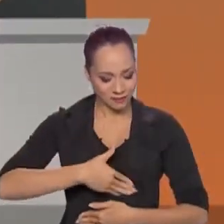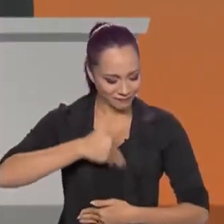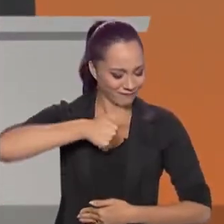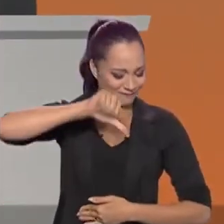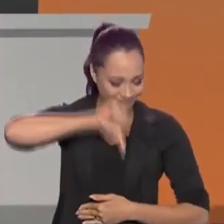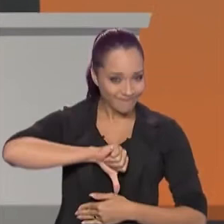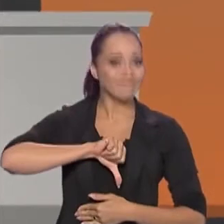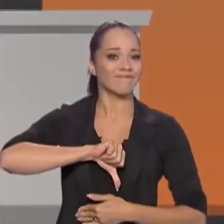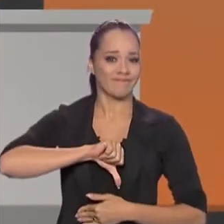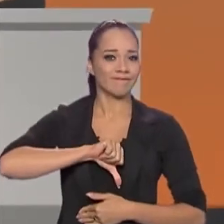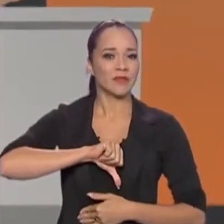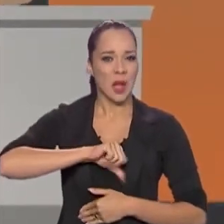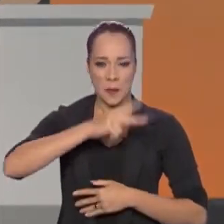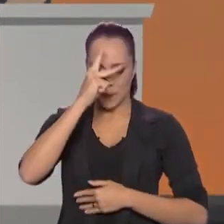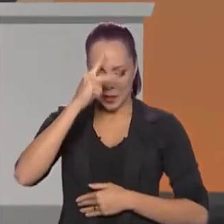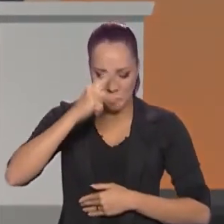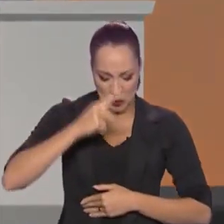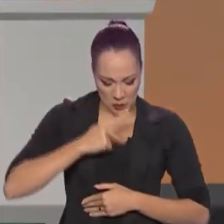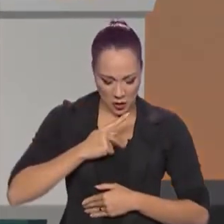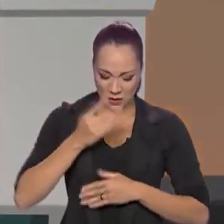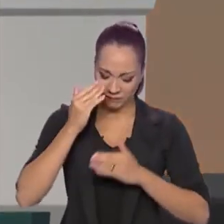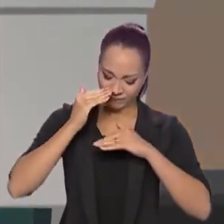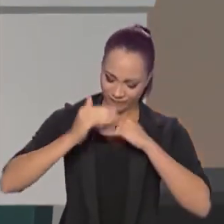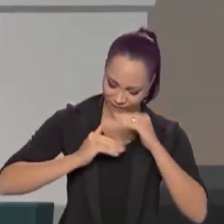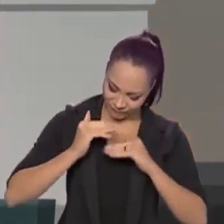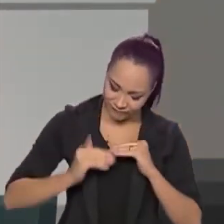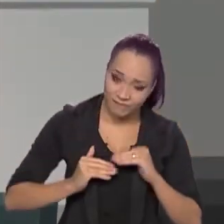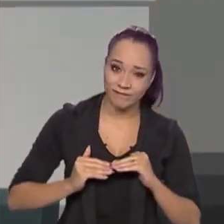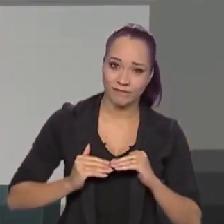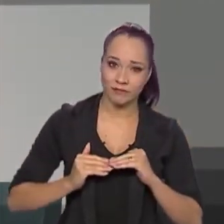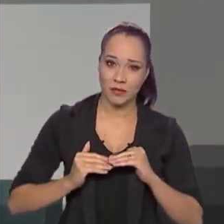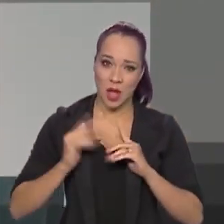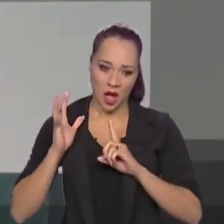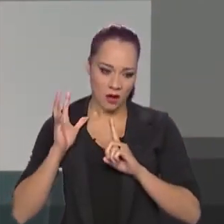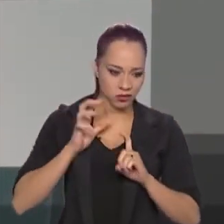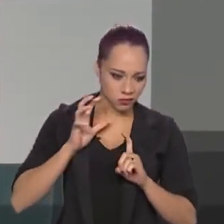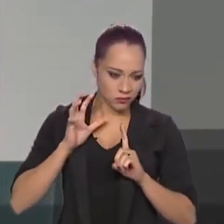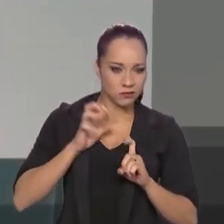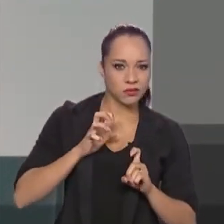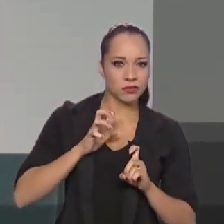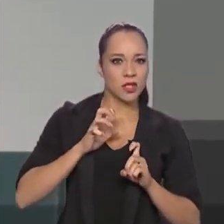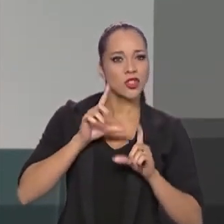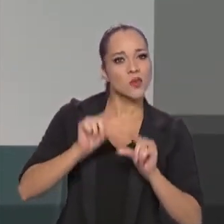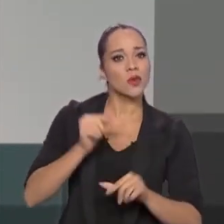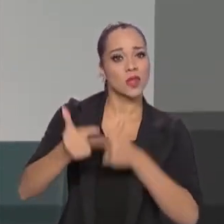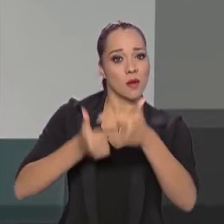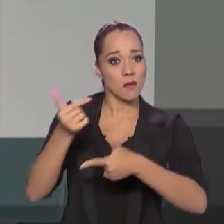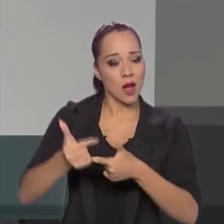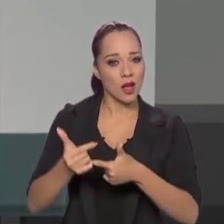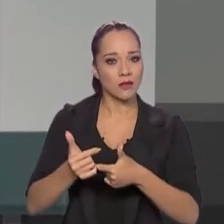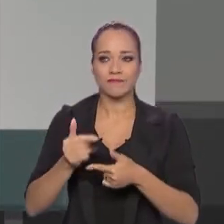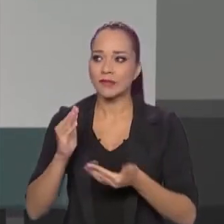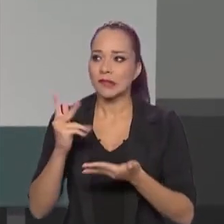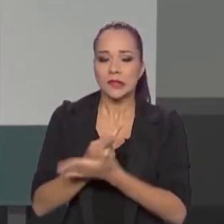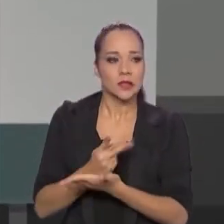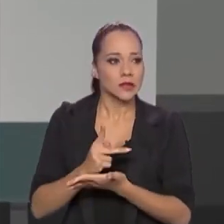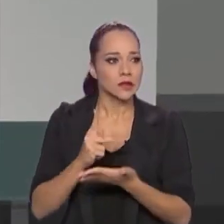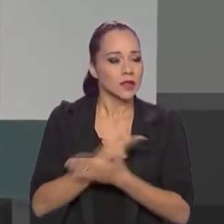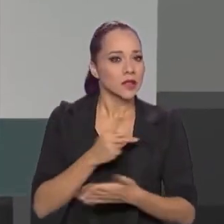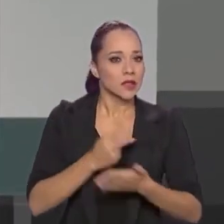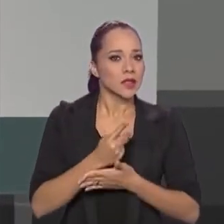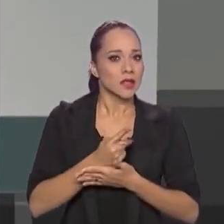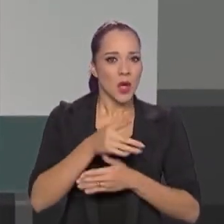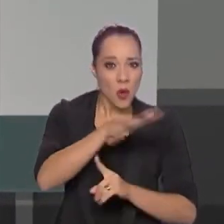abalada, tornando-se uma pessoa desmotivada. O assédio reduz produtividade, provoca mais erros e